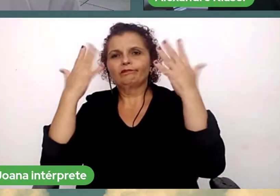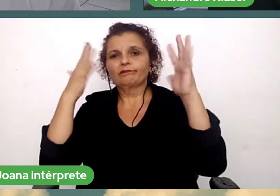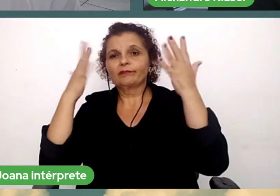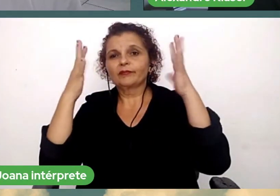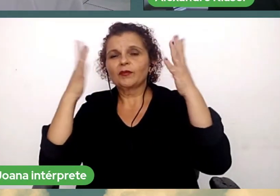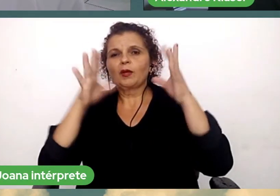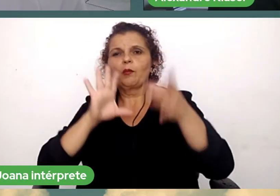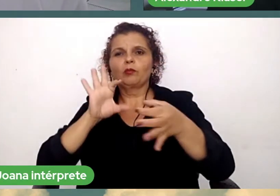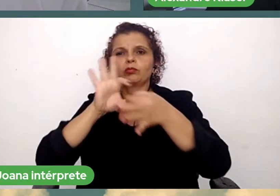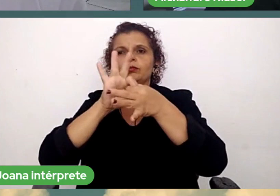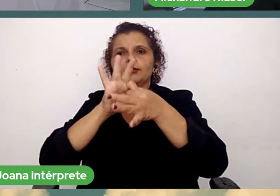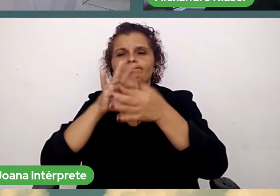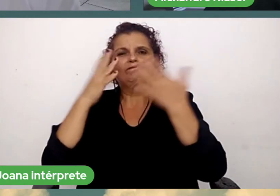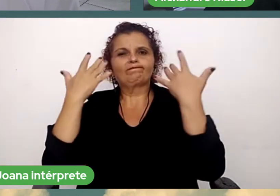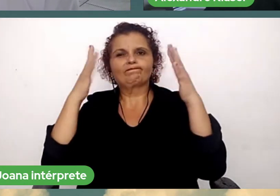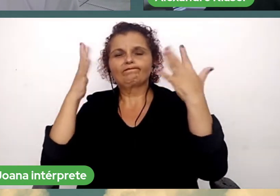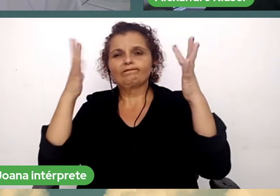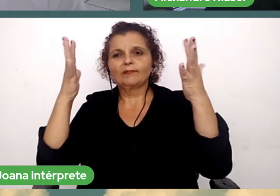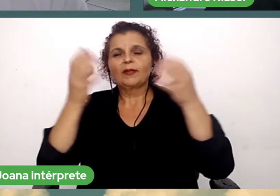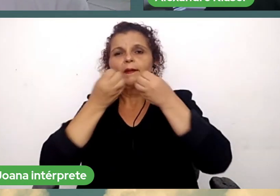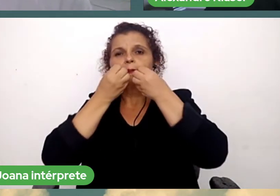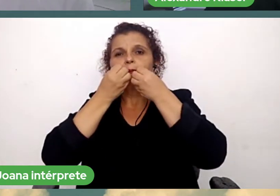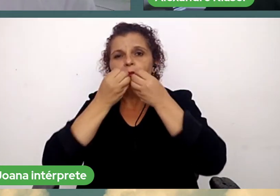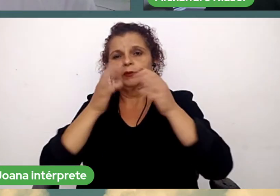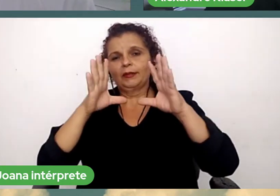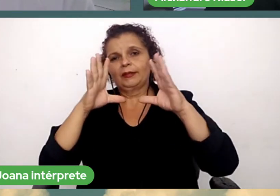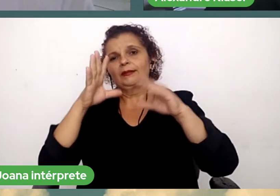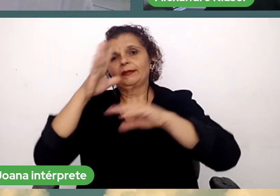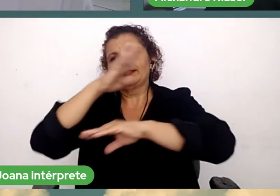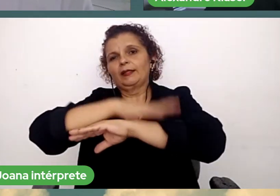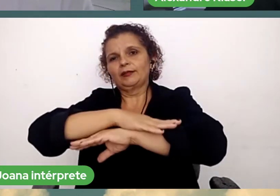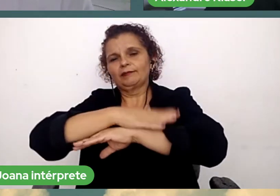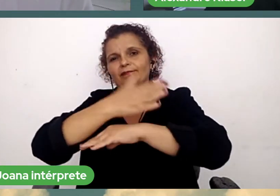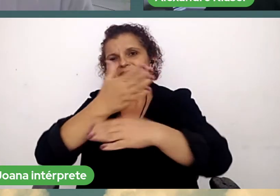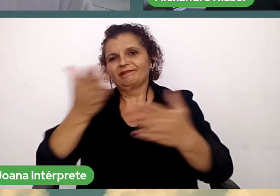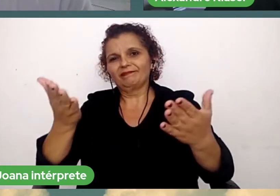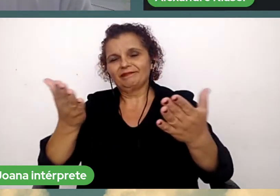pelo conteúdo. Boa tarde. Obrigado, boa tarde, pessoal.